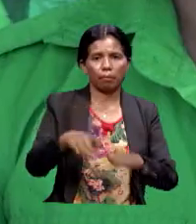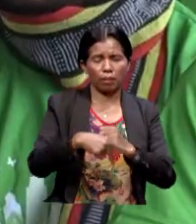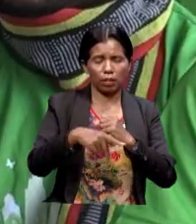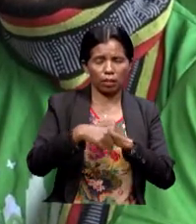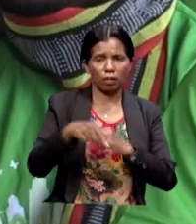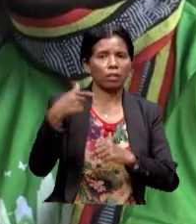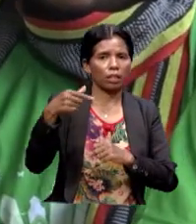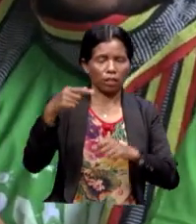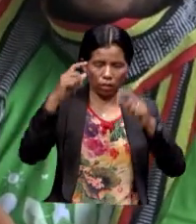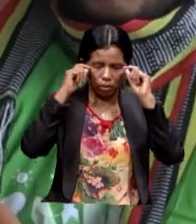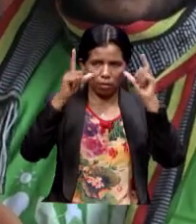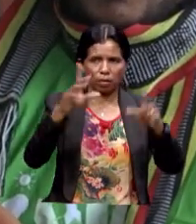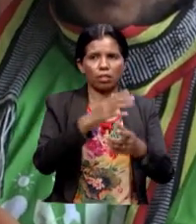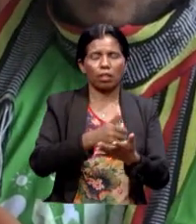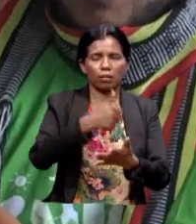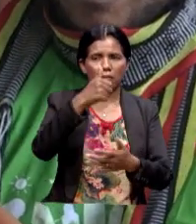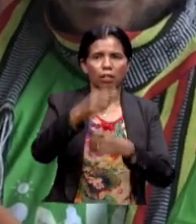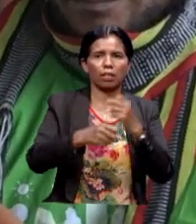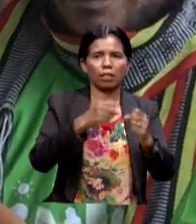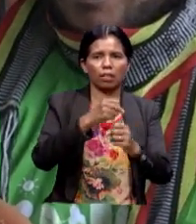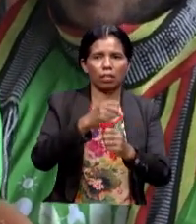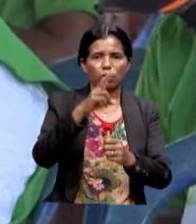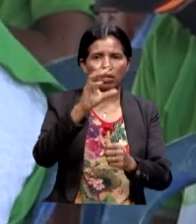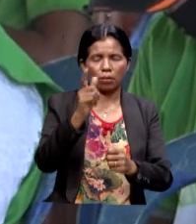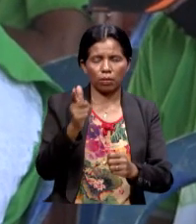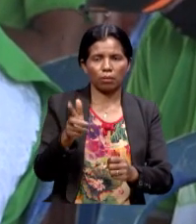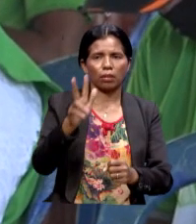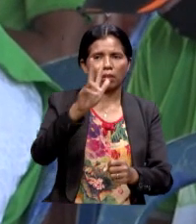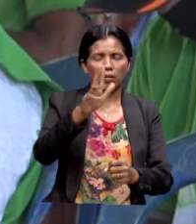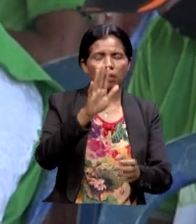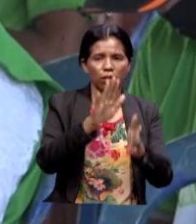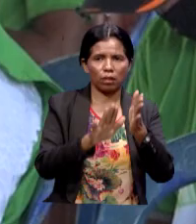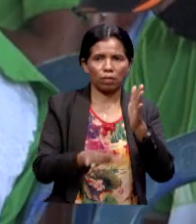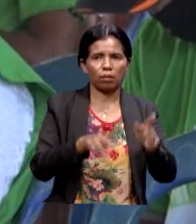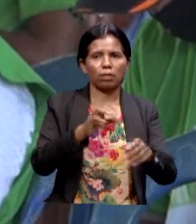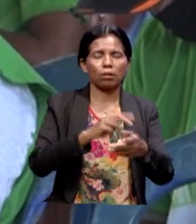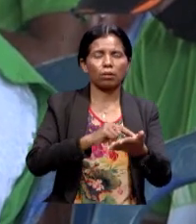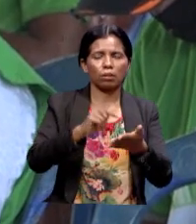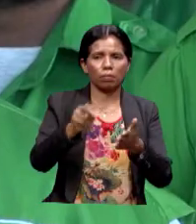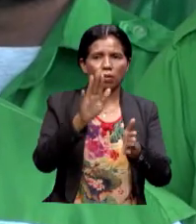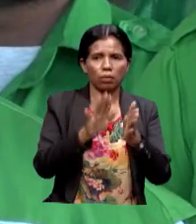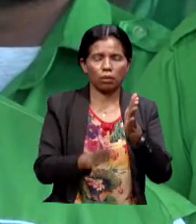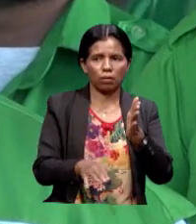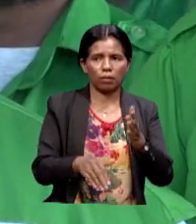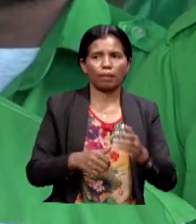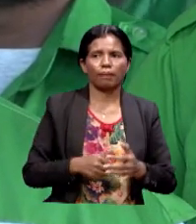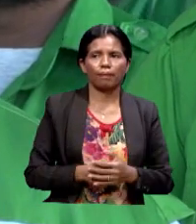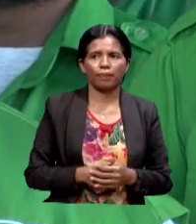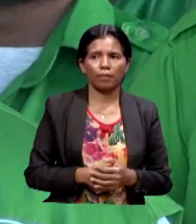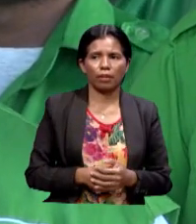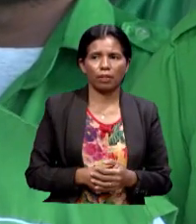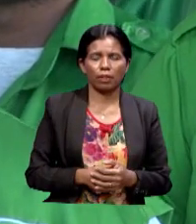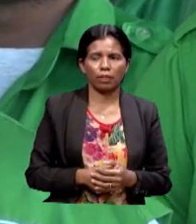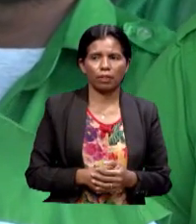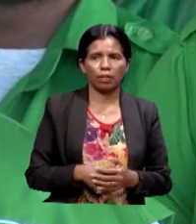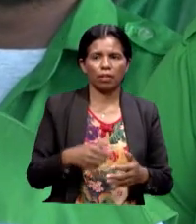garante semana na eleição parlamentar de Narinho Rua Recentolo, no Nebele reduz no desemprego e a relar. Juventude Verdes, nem que